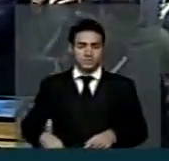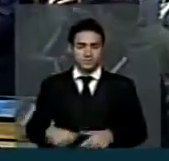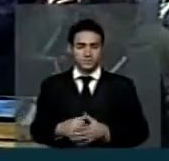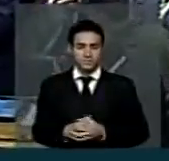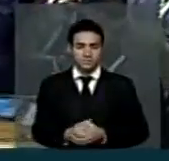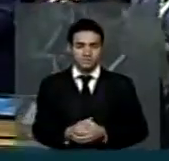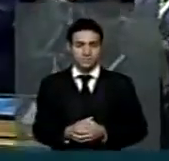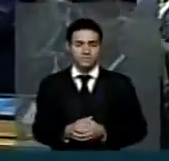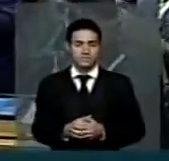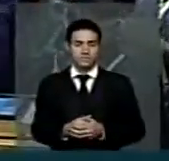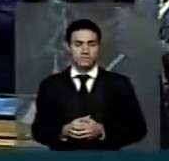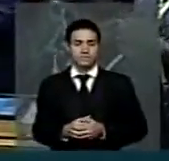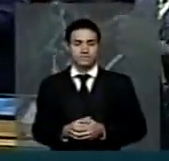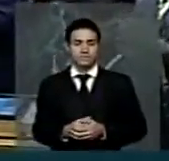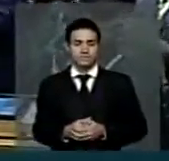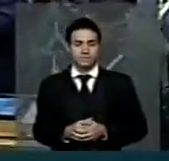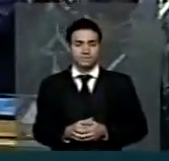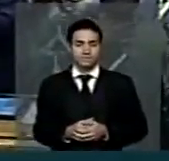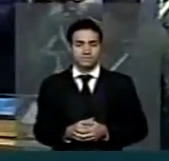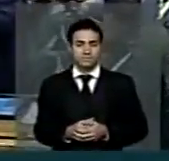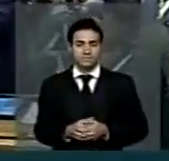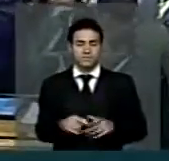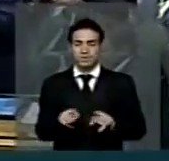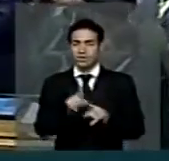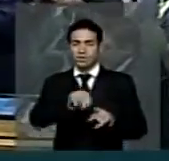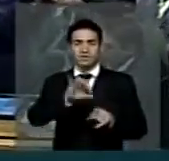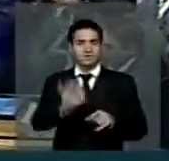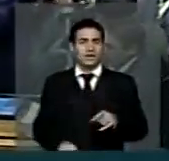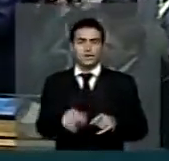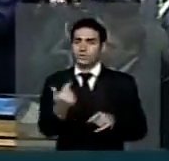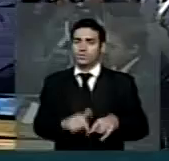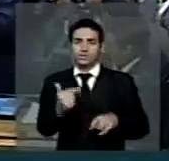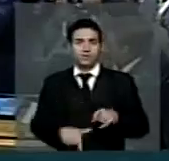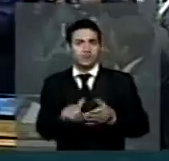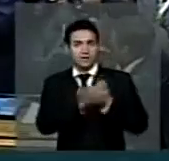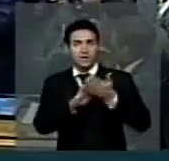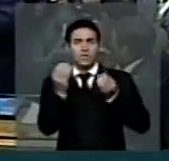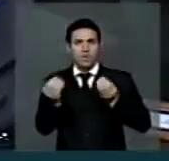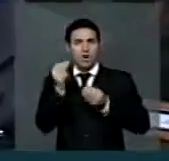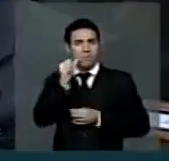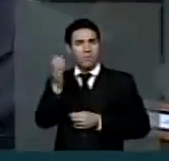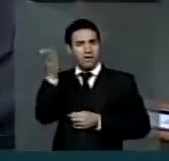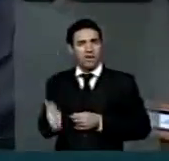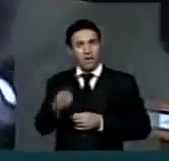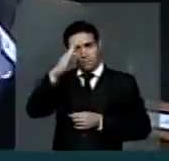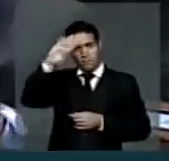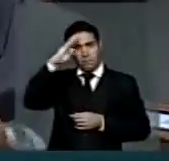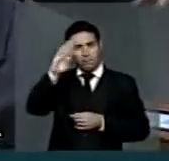senhor presidente. Não está certo isso. Uma blogueira